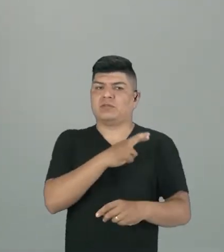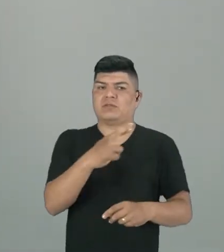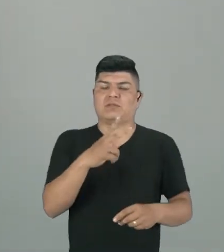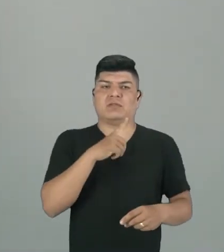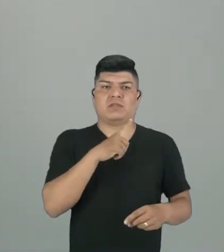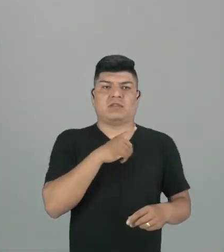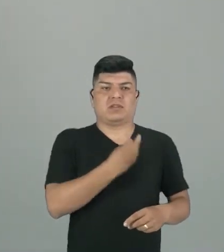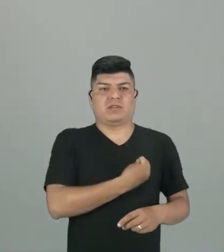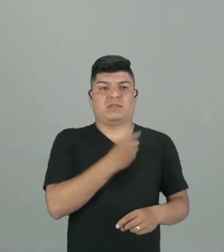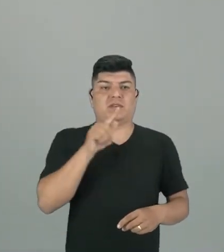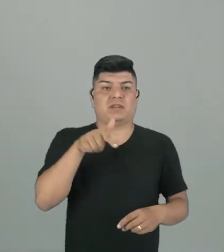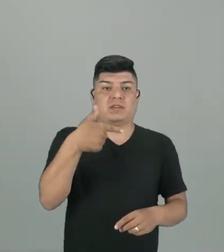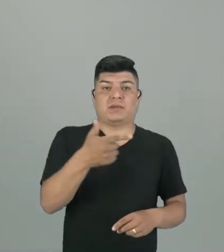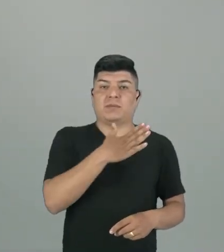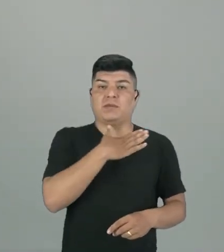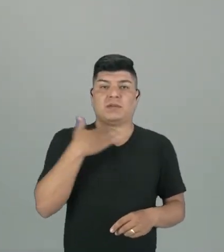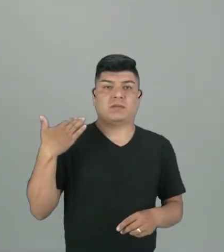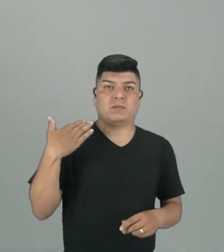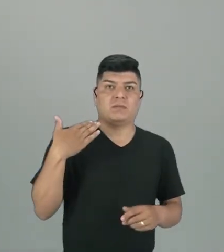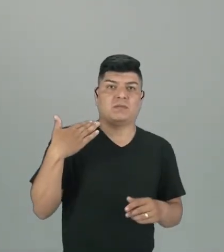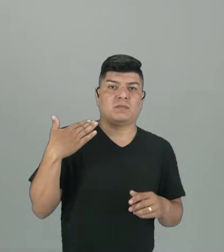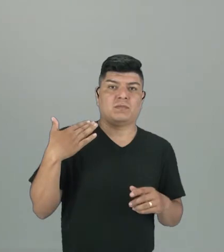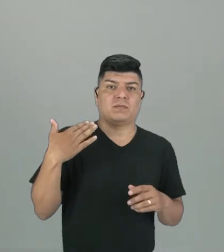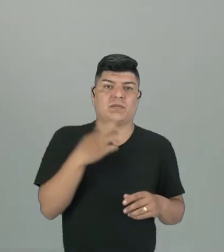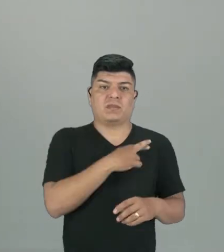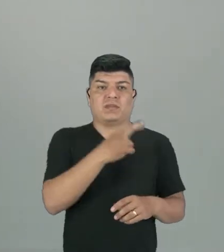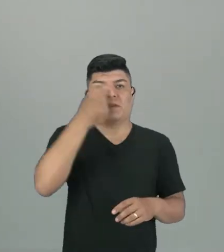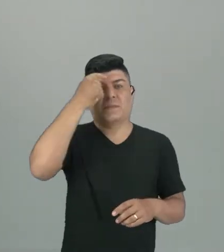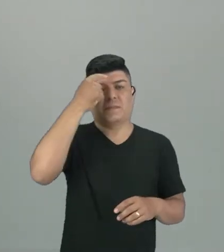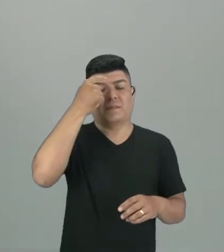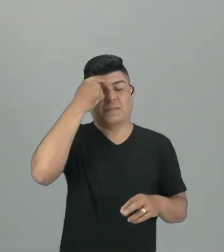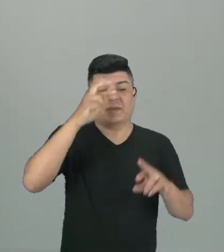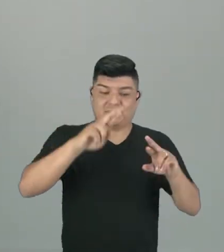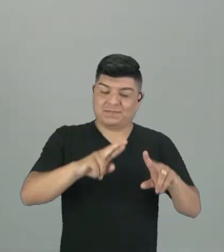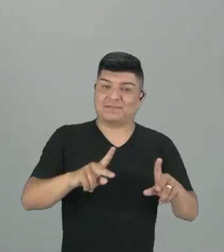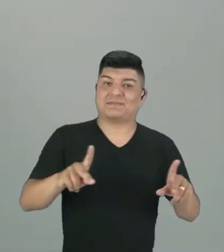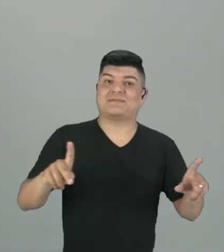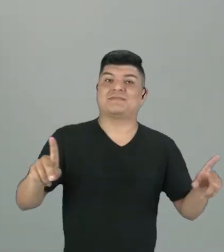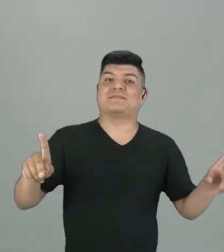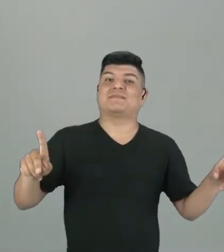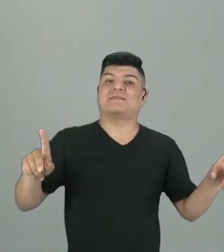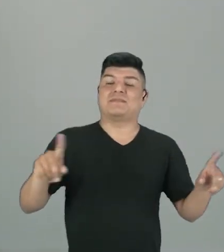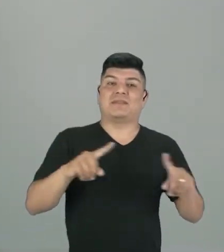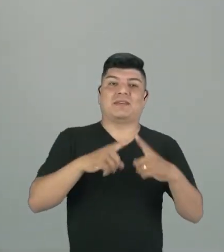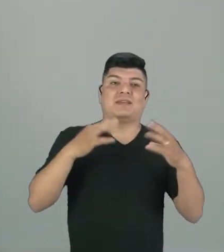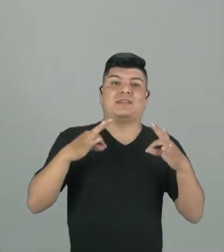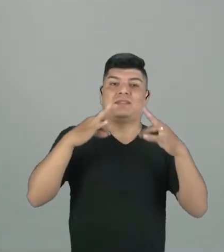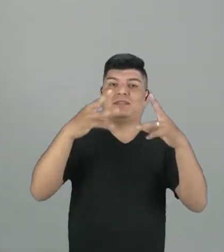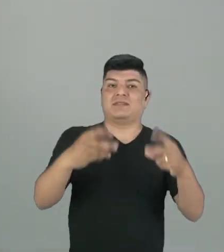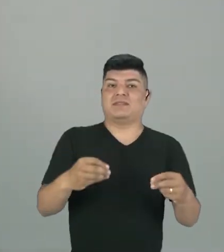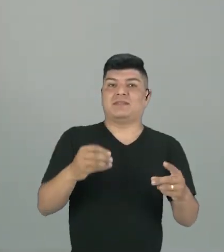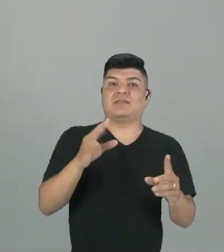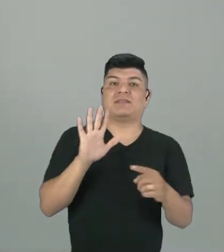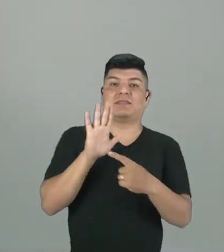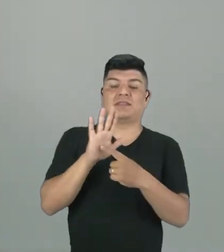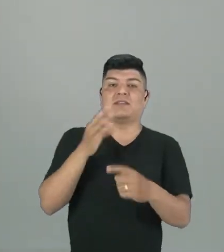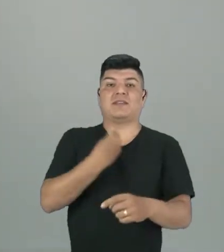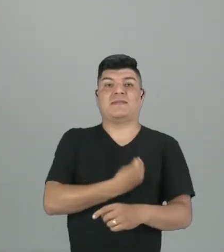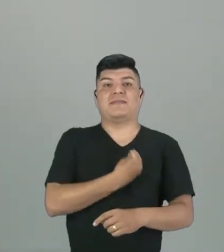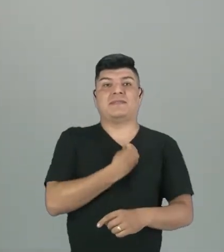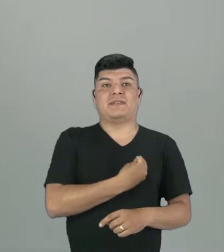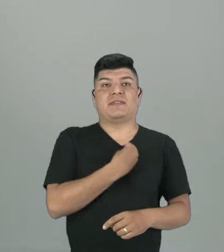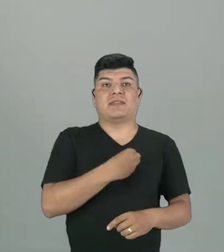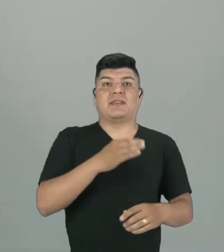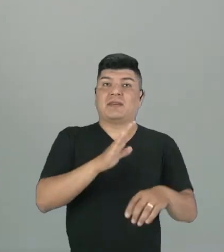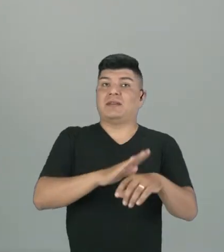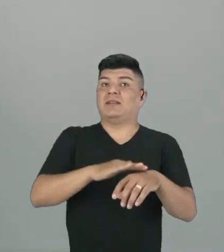existe vida depois da morte. As religiões pensam de maneiras diferentes a respeito disso, mas todas elas projetam vida para